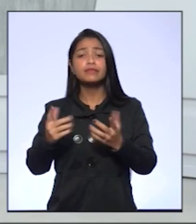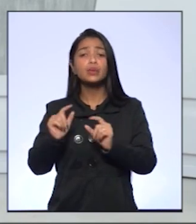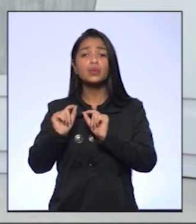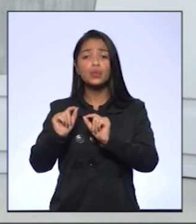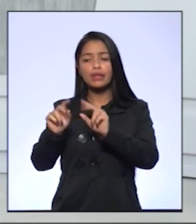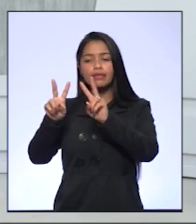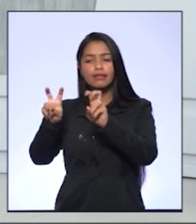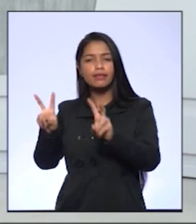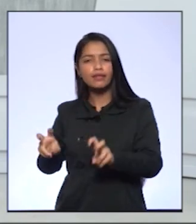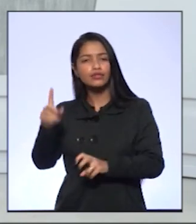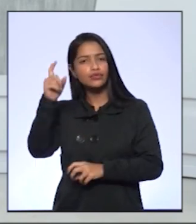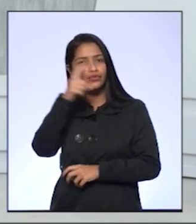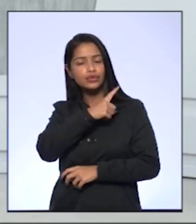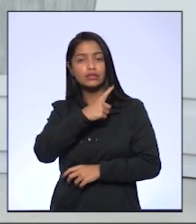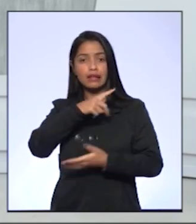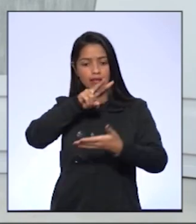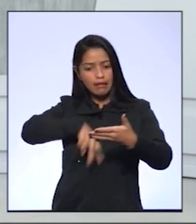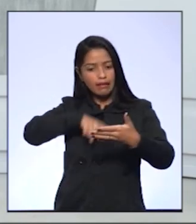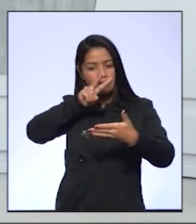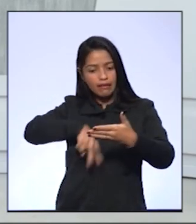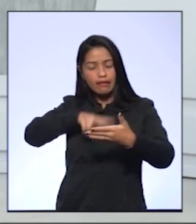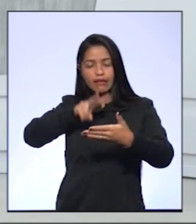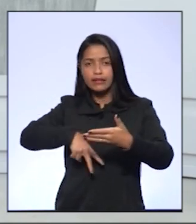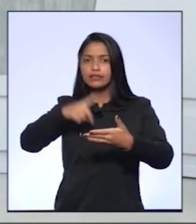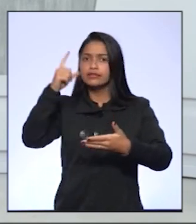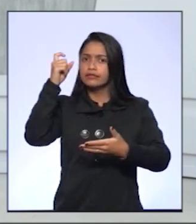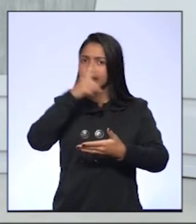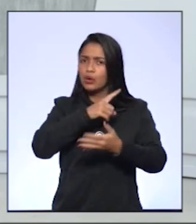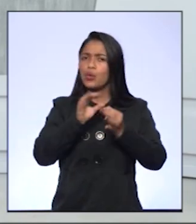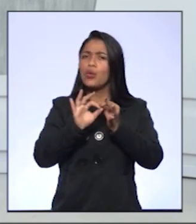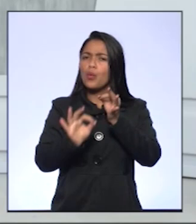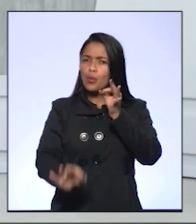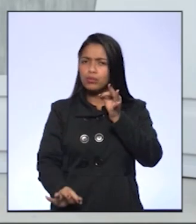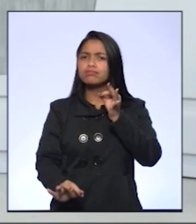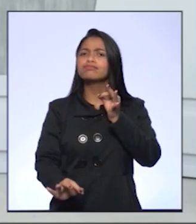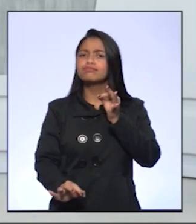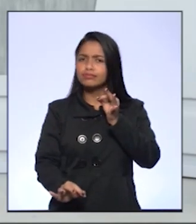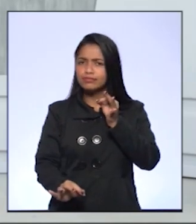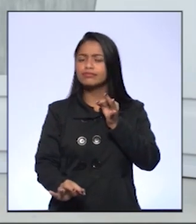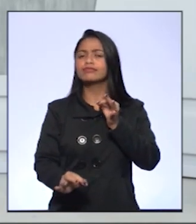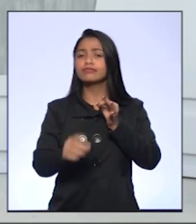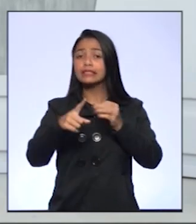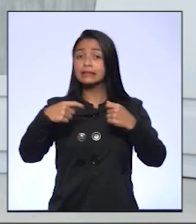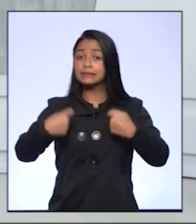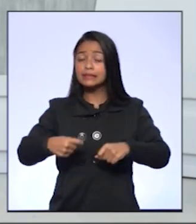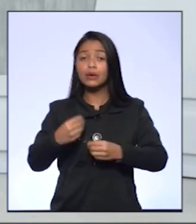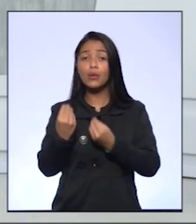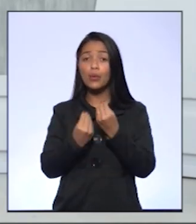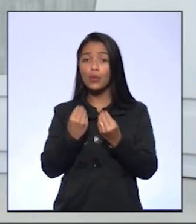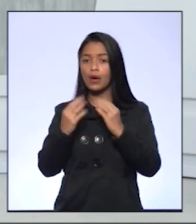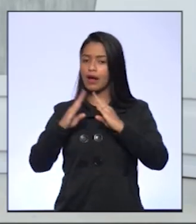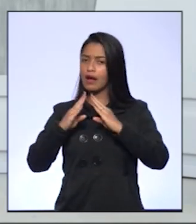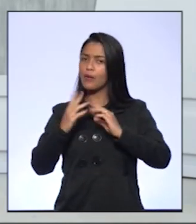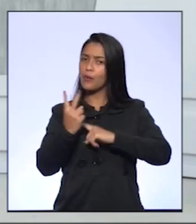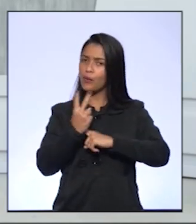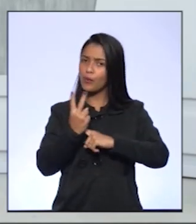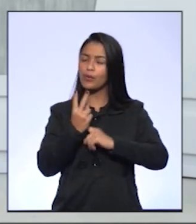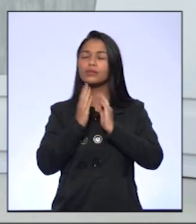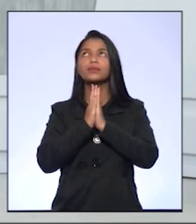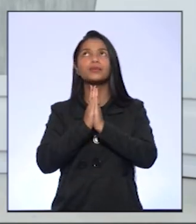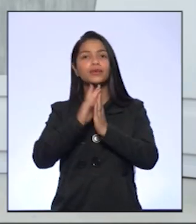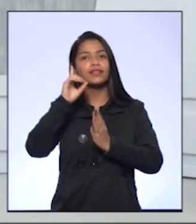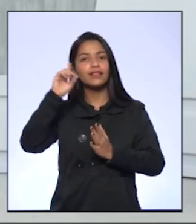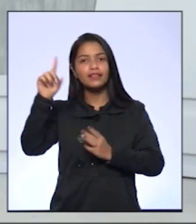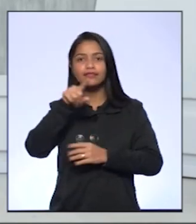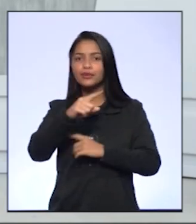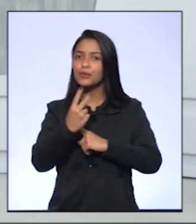difícil e é uma aula longa, firme. Mano, você não é AD em casa, se cuidando, né? Pelo amor de Deus, eu espero que você esteja se